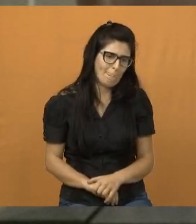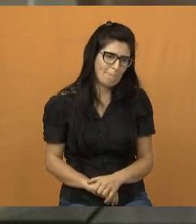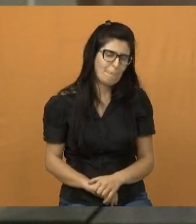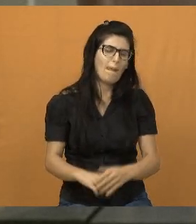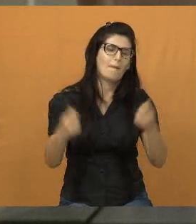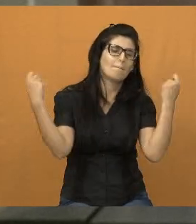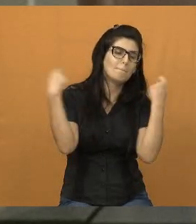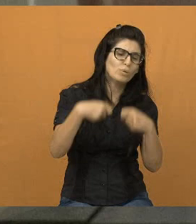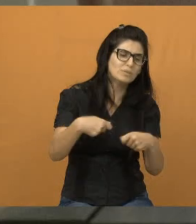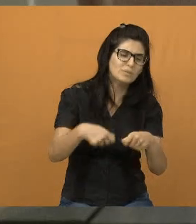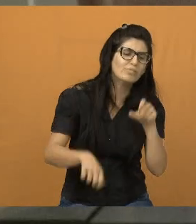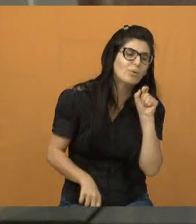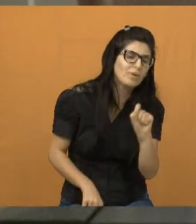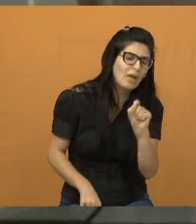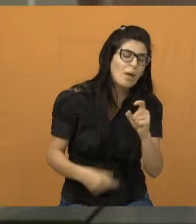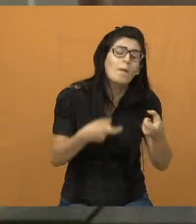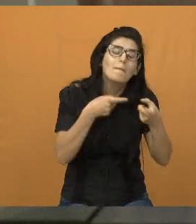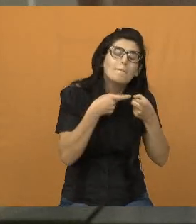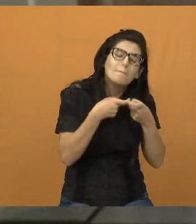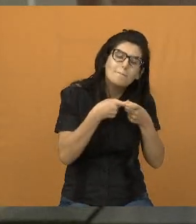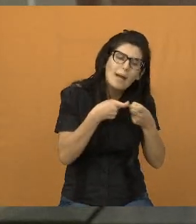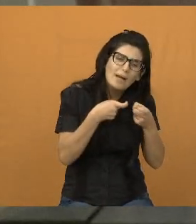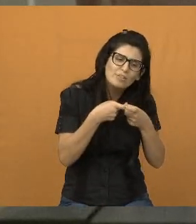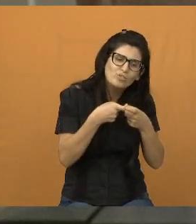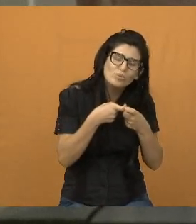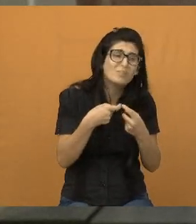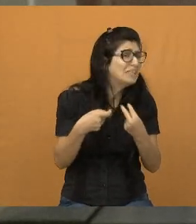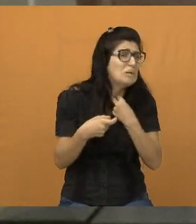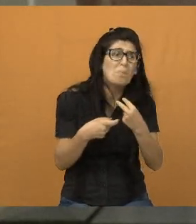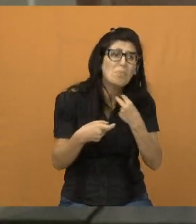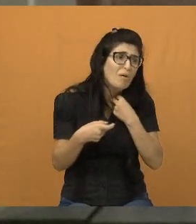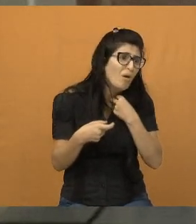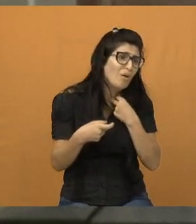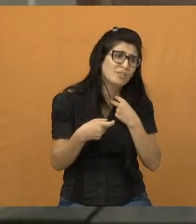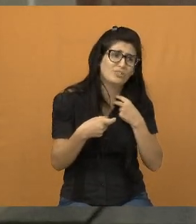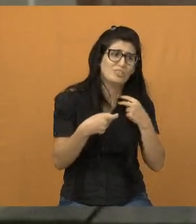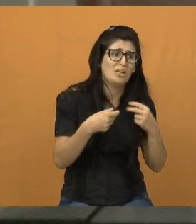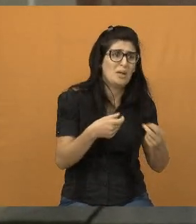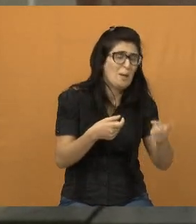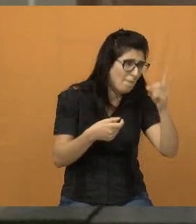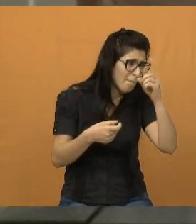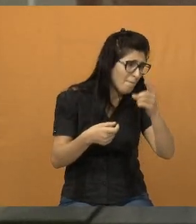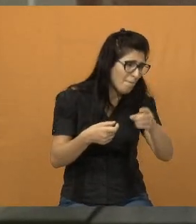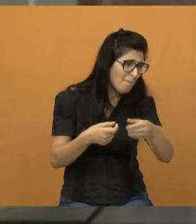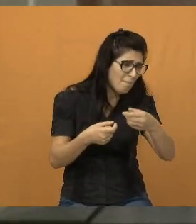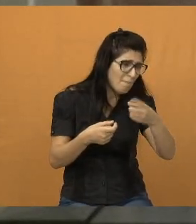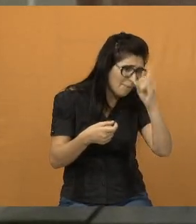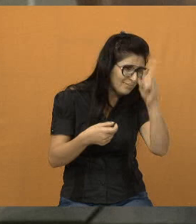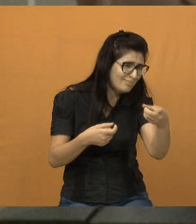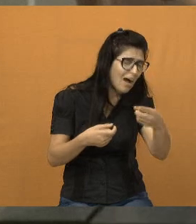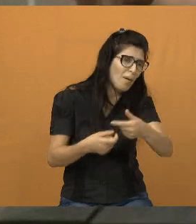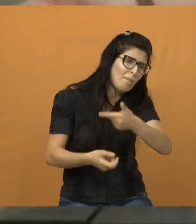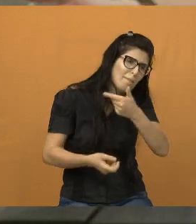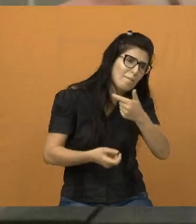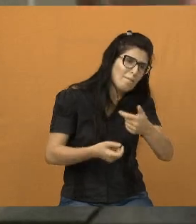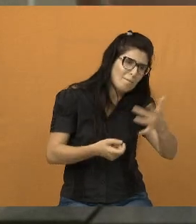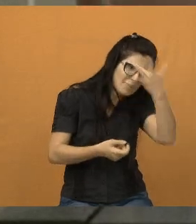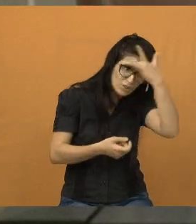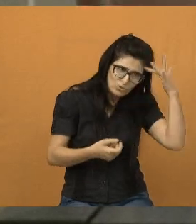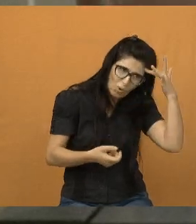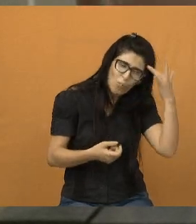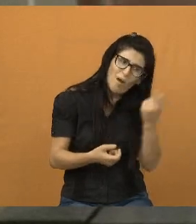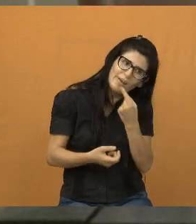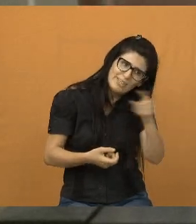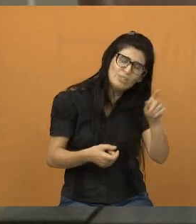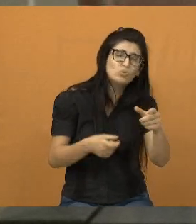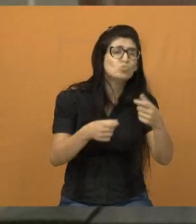possivelmente, esse médico, por não poder encaminhar também, ele não encaminha para a especialidade, porque ele não vai acompanhar esse usuário.